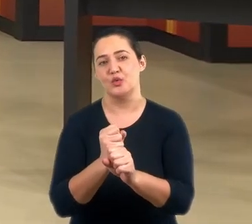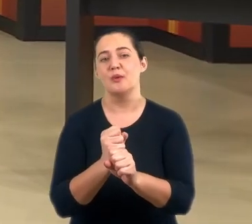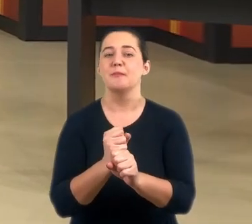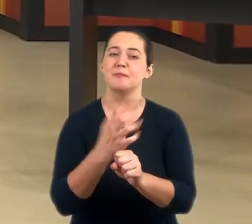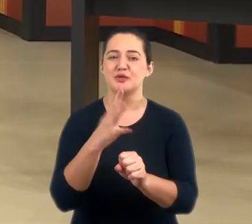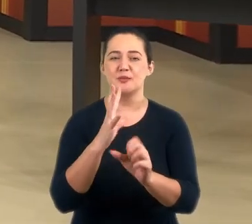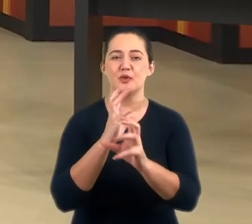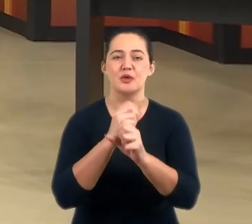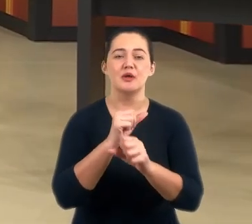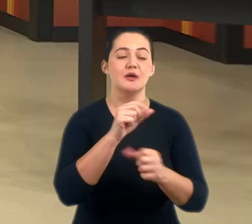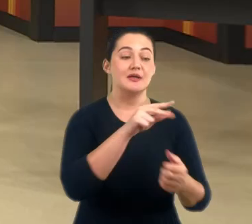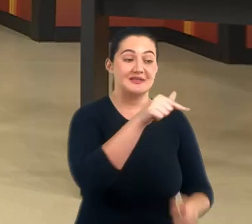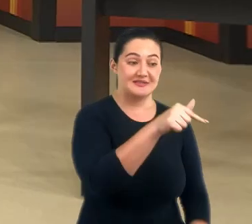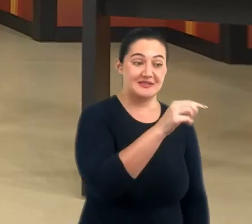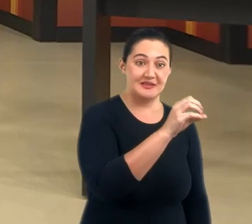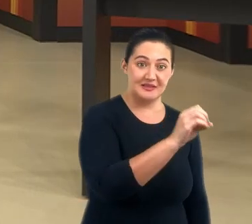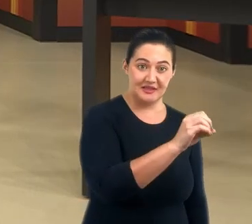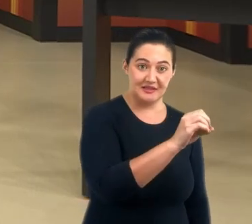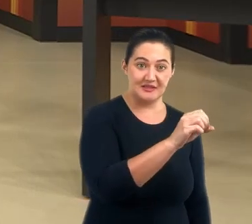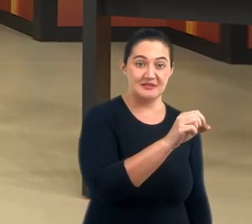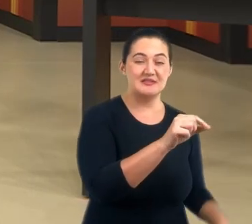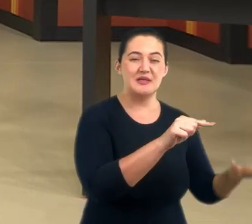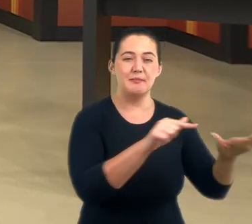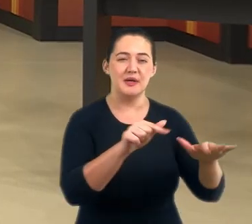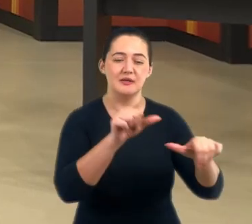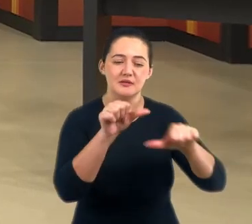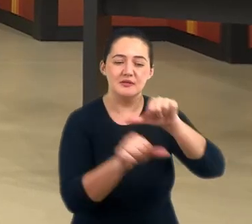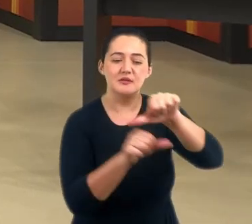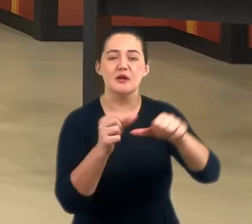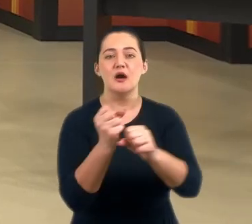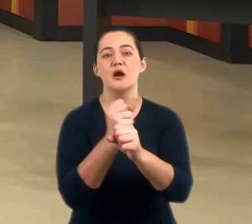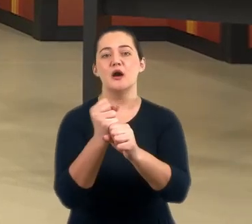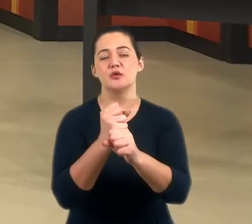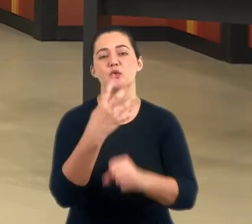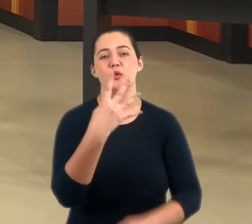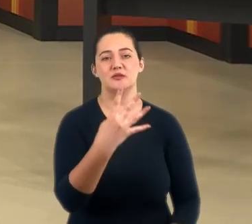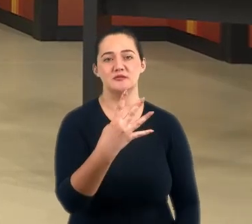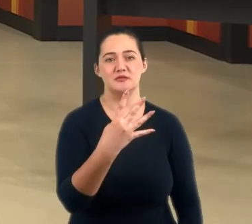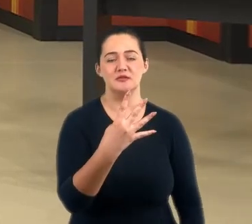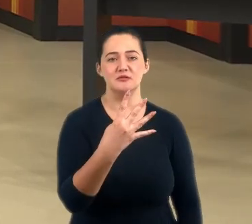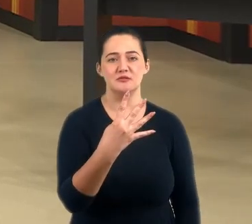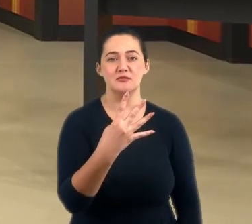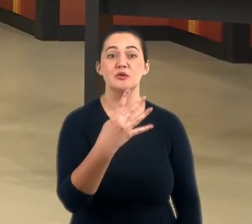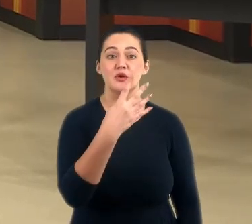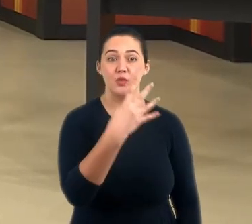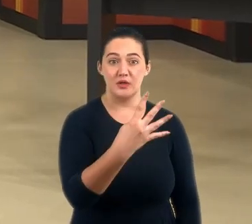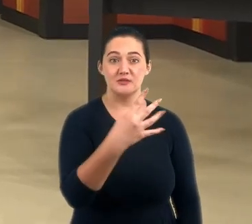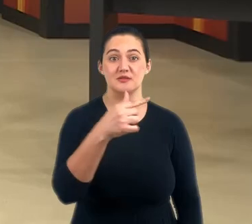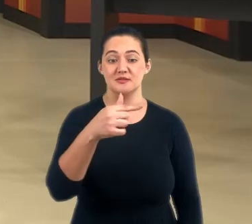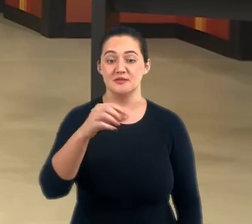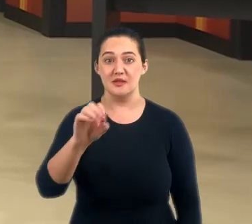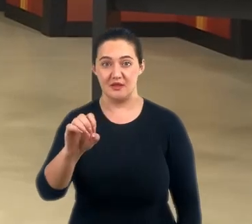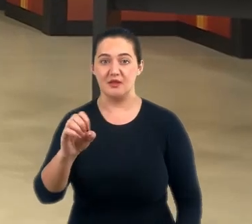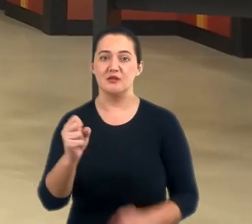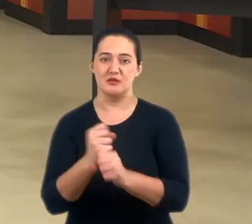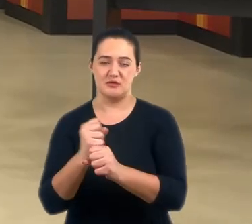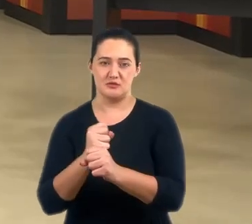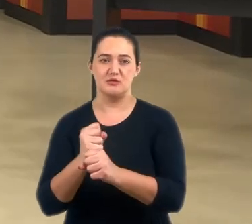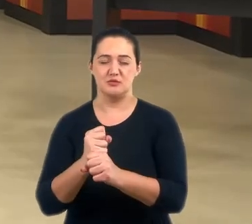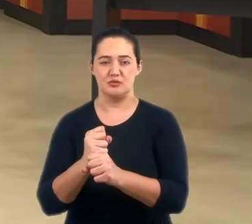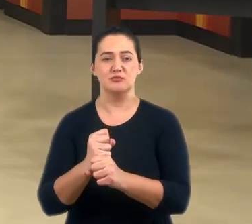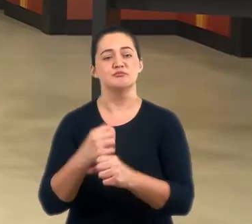um período de 490 anos. A maioria absoluta dos comentaristas dizem isto. Esses versículos,